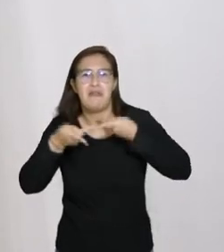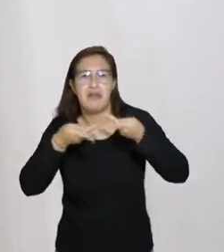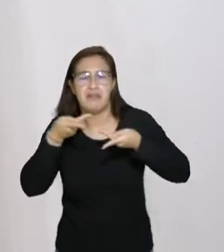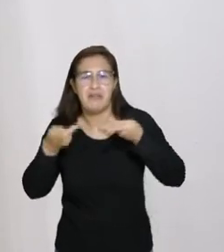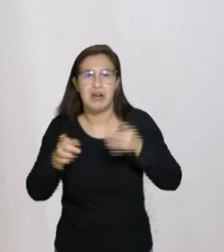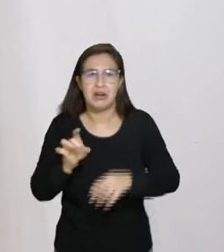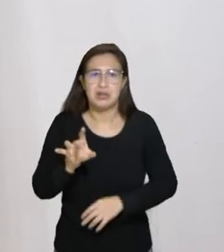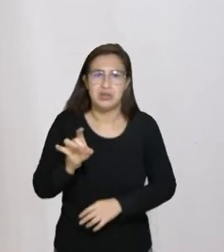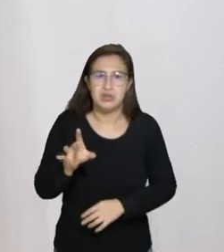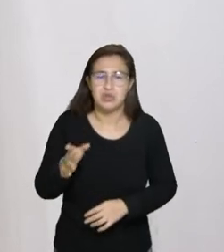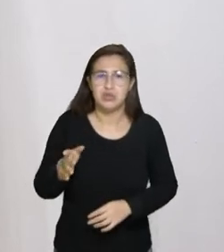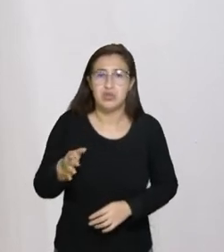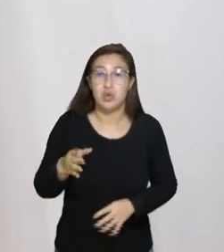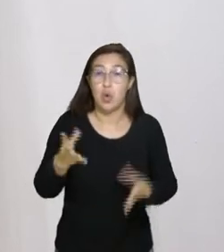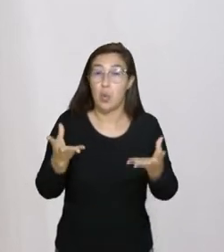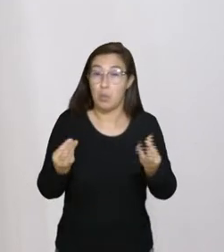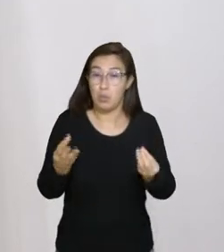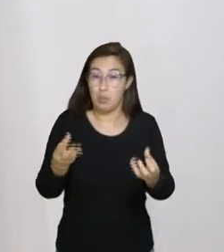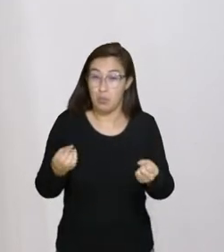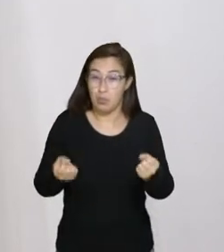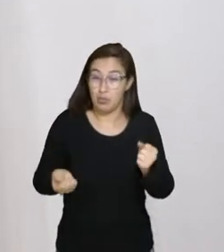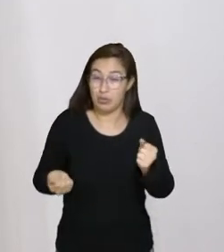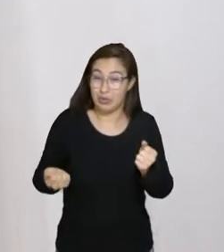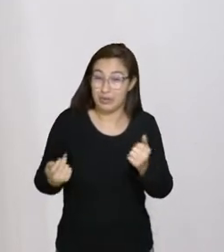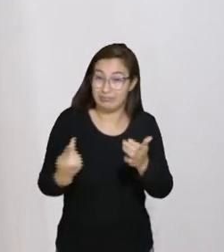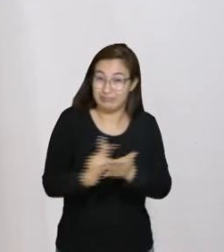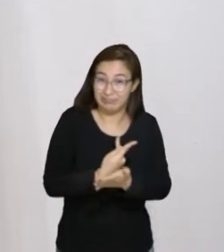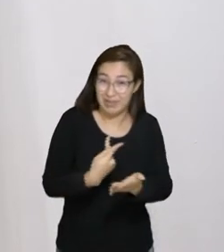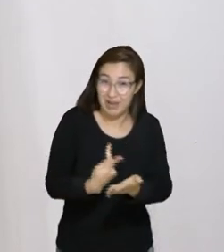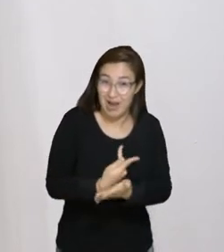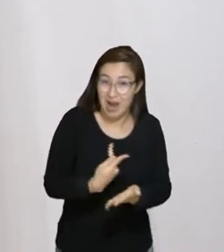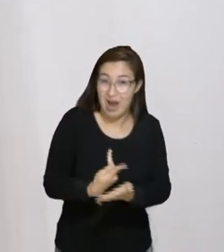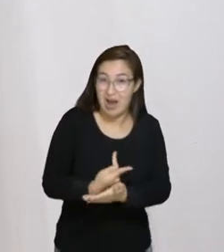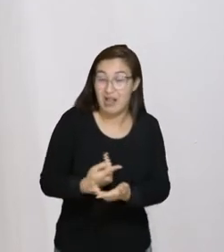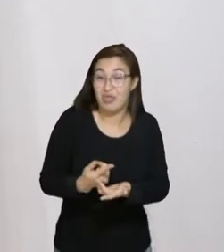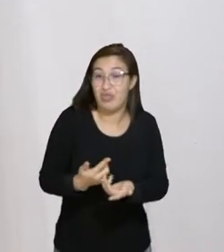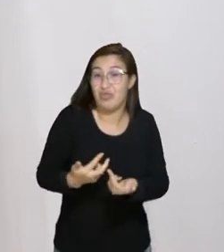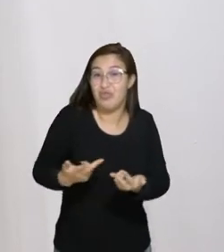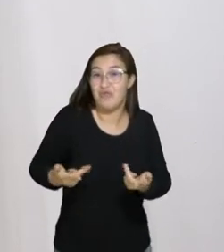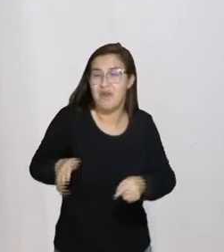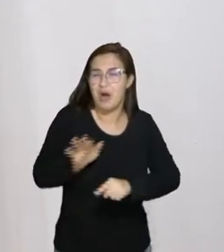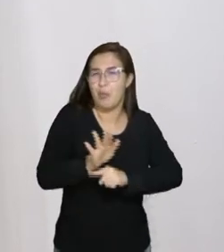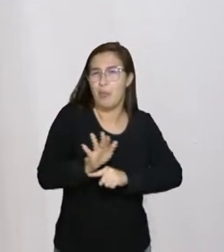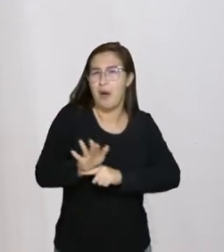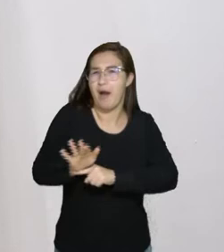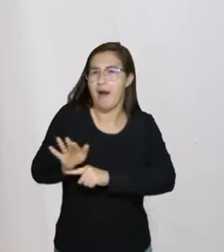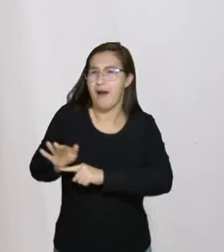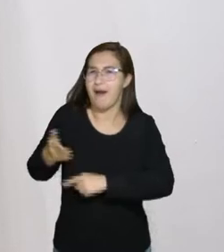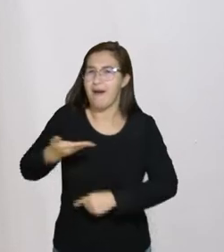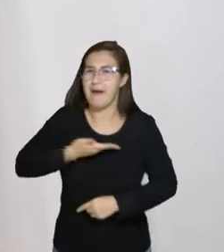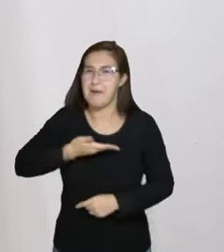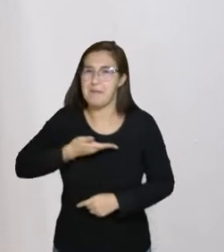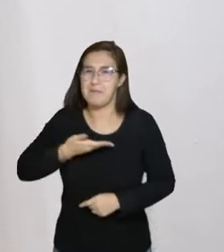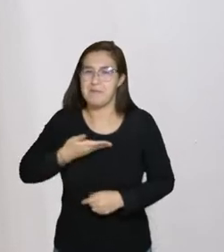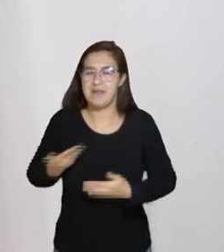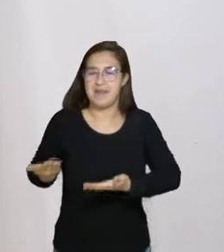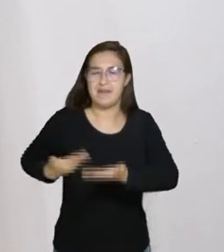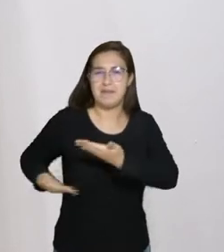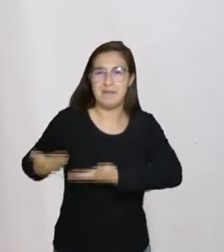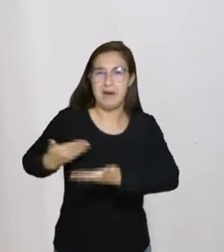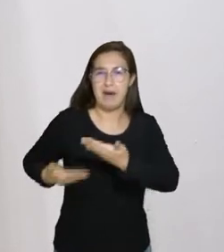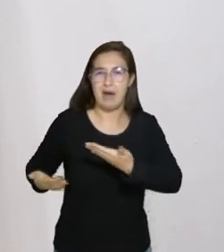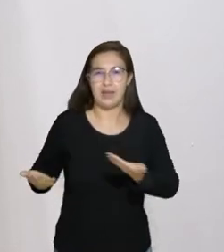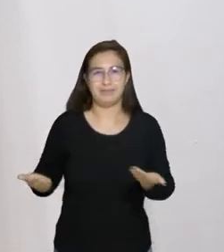cheio de corrupção, cheio de favores, favorizar os amigos, e que